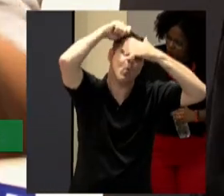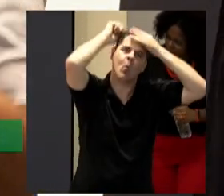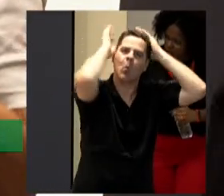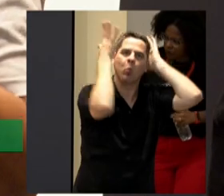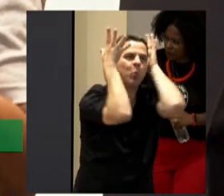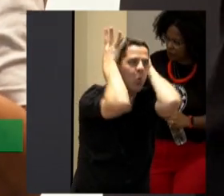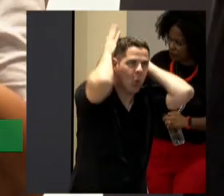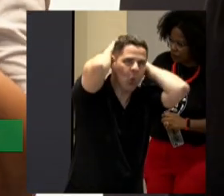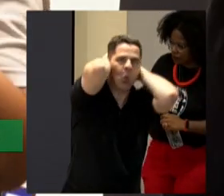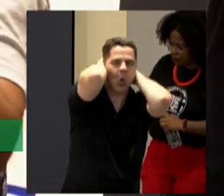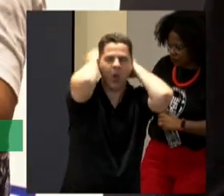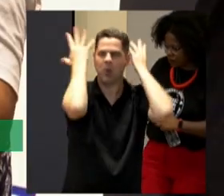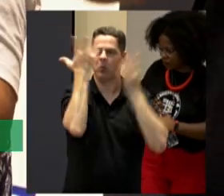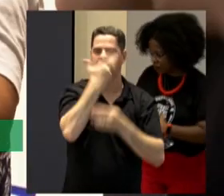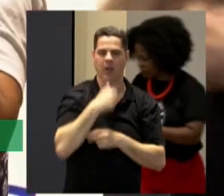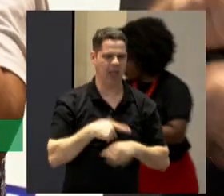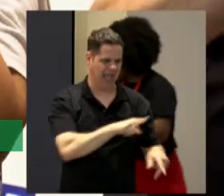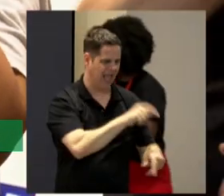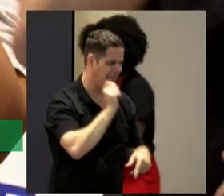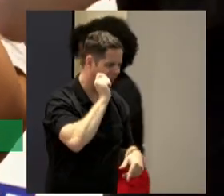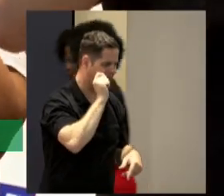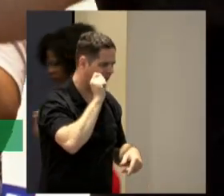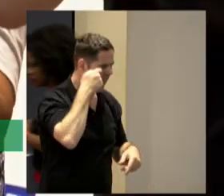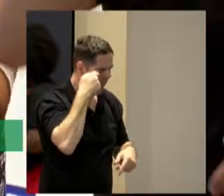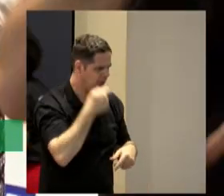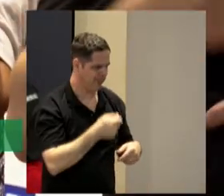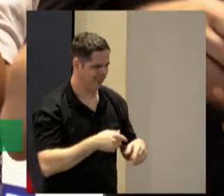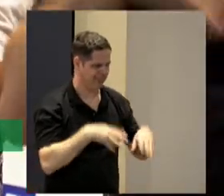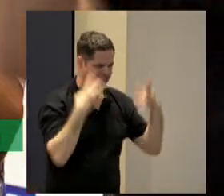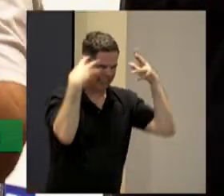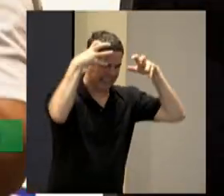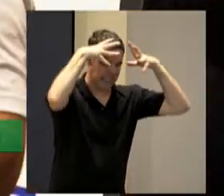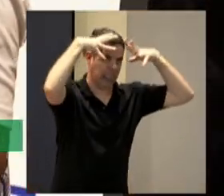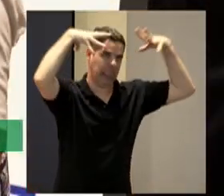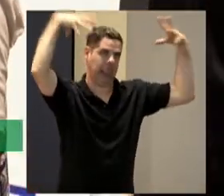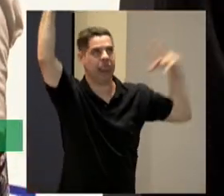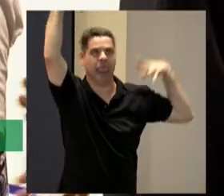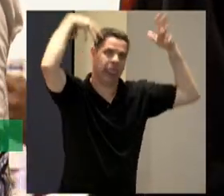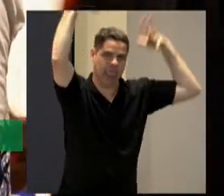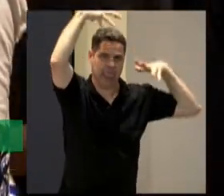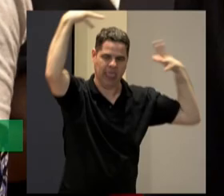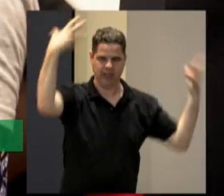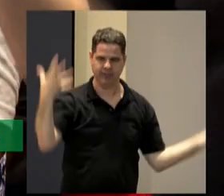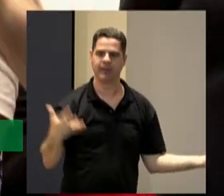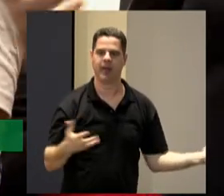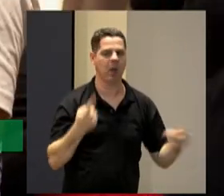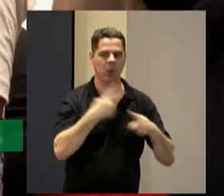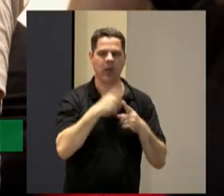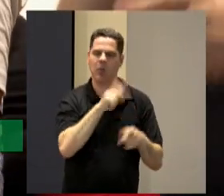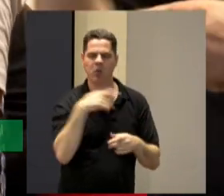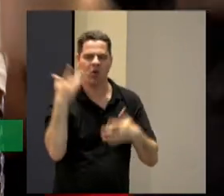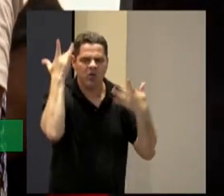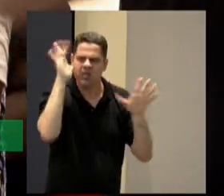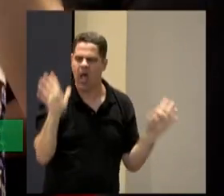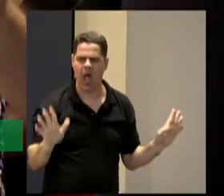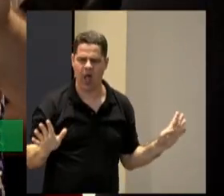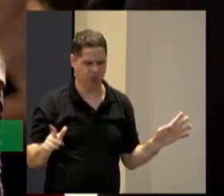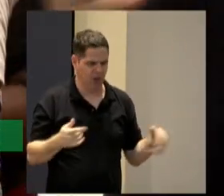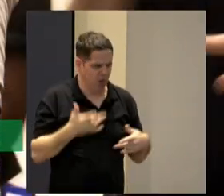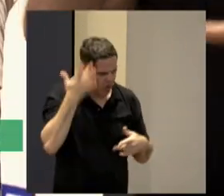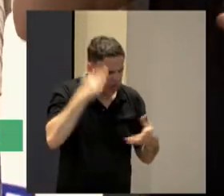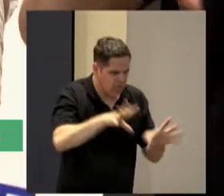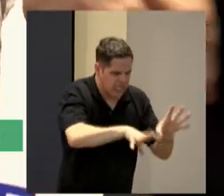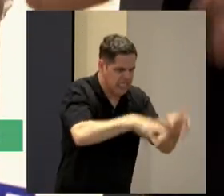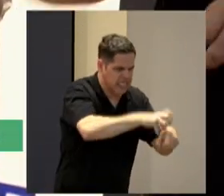com o cabelo refeito e as crianças negras iam com o cabelo todo bagunçado, porque a professora mesmo dizia, não